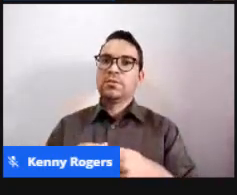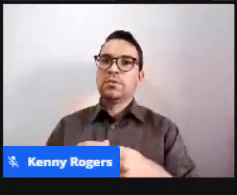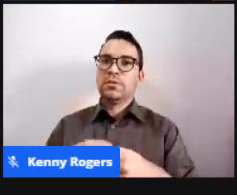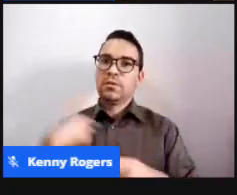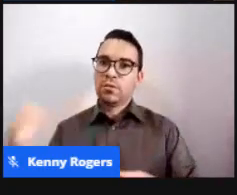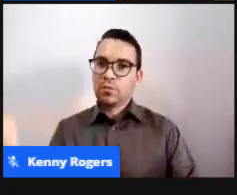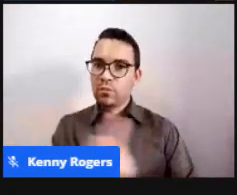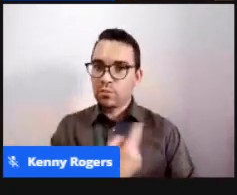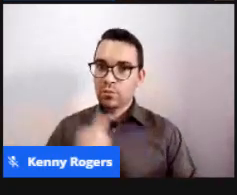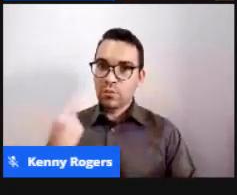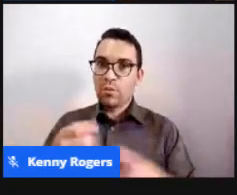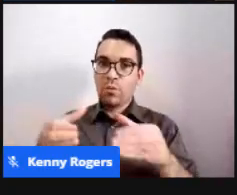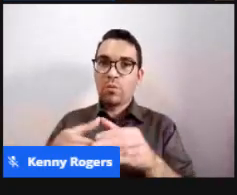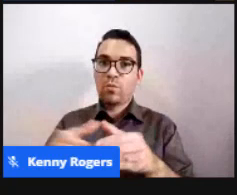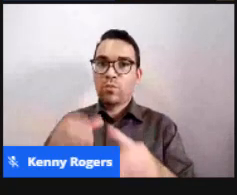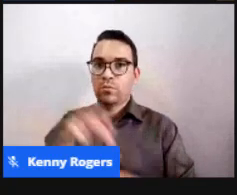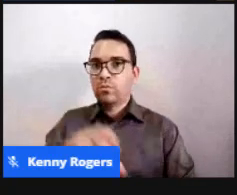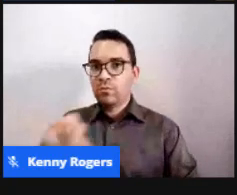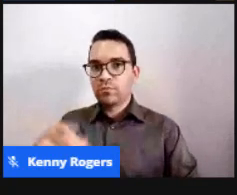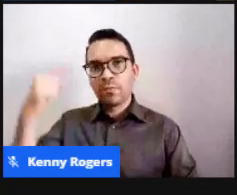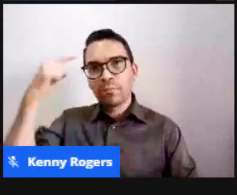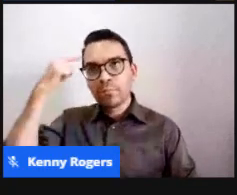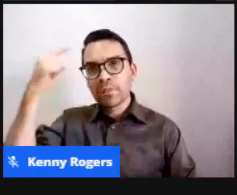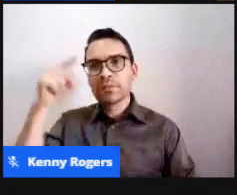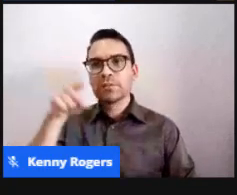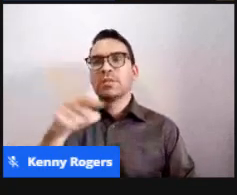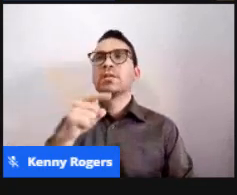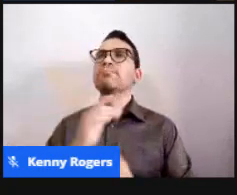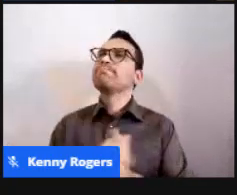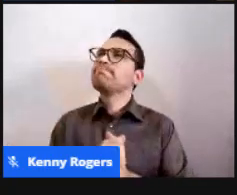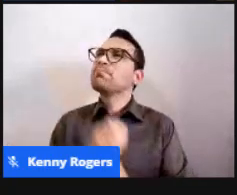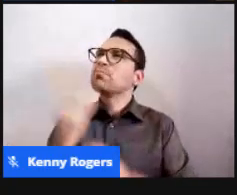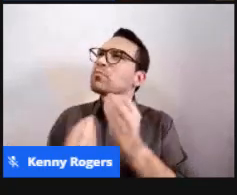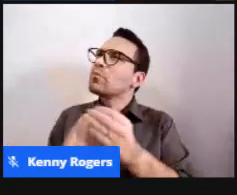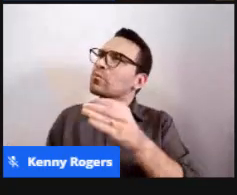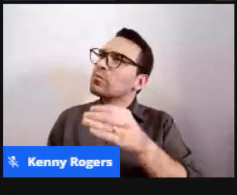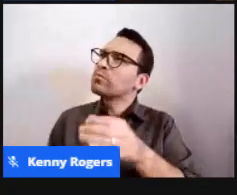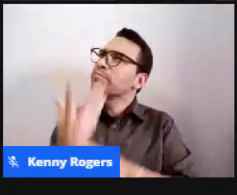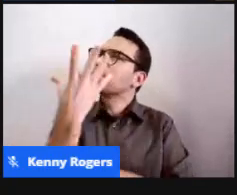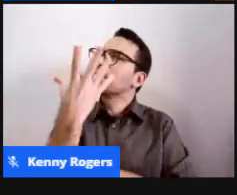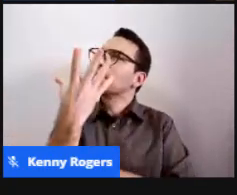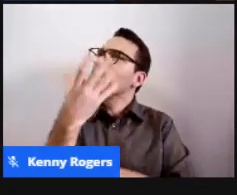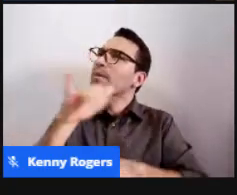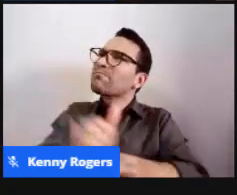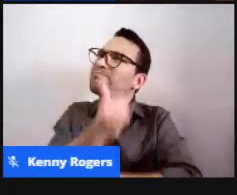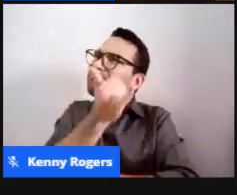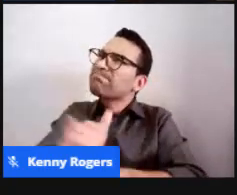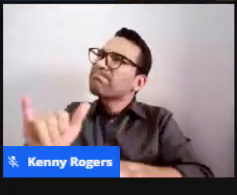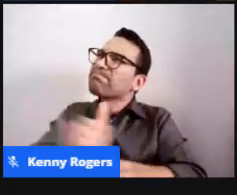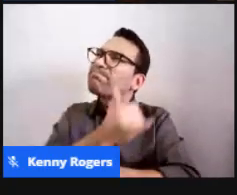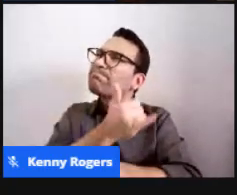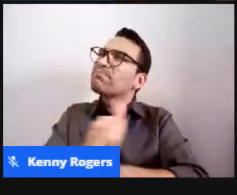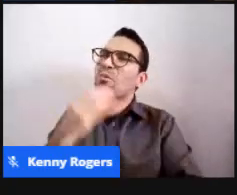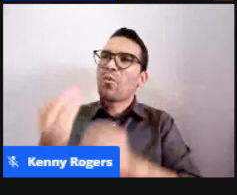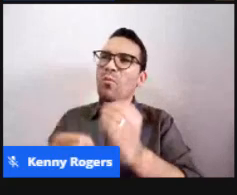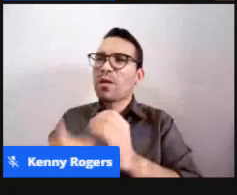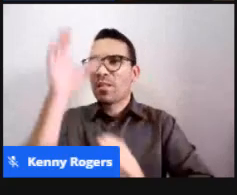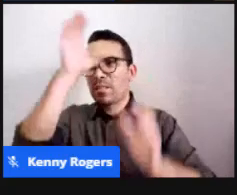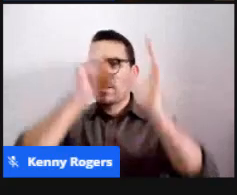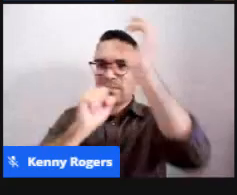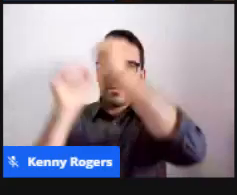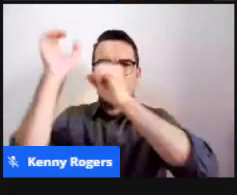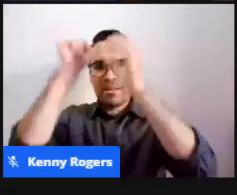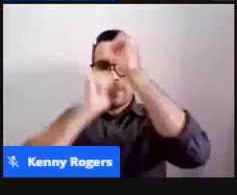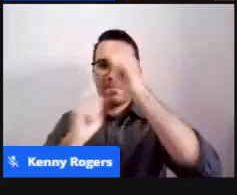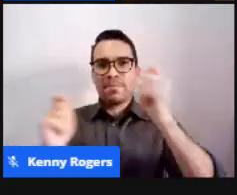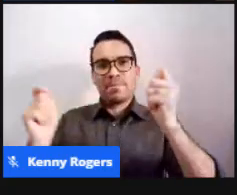Então, buscar desenvolver sempre da melhor forma possível, tá? E a gente nunca está aqui para